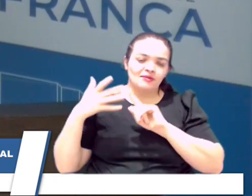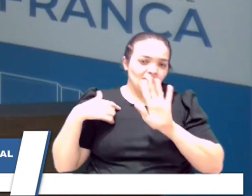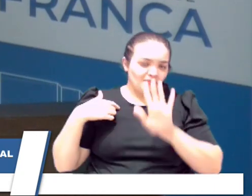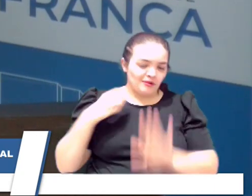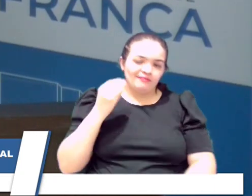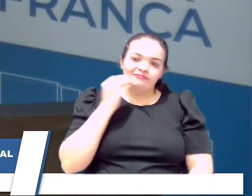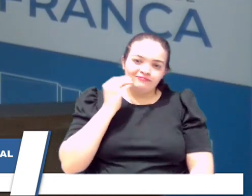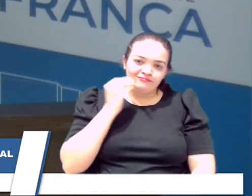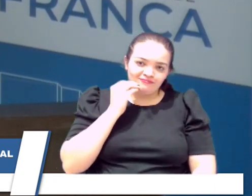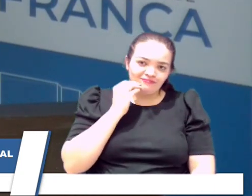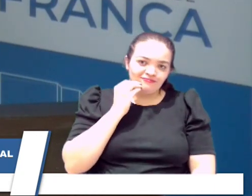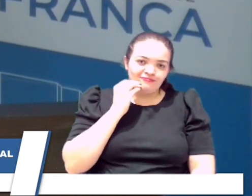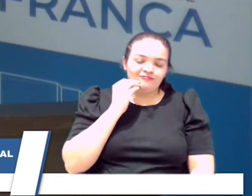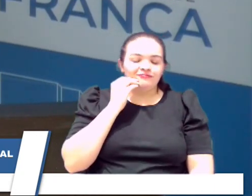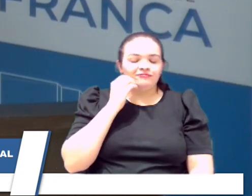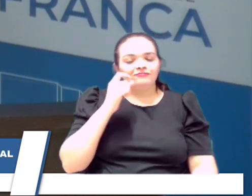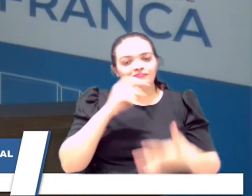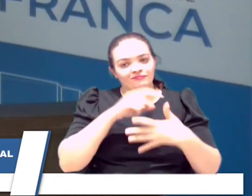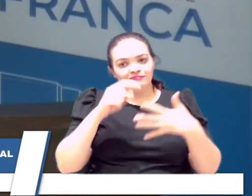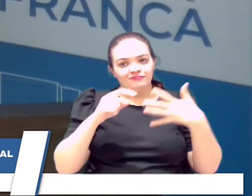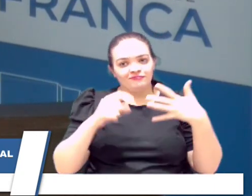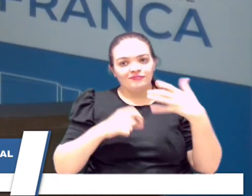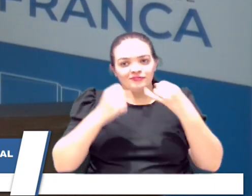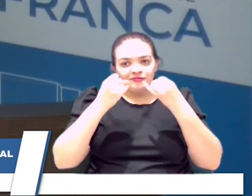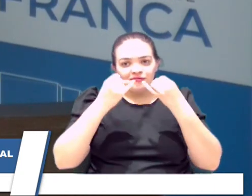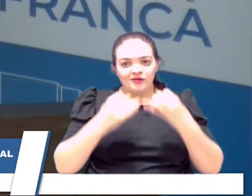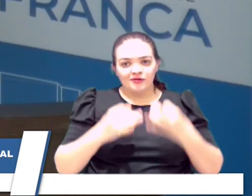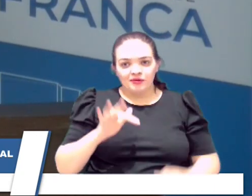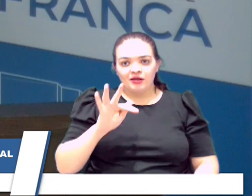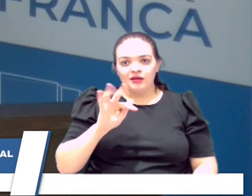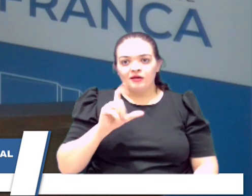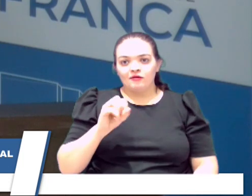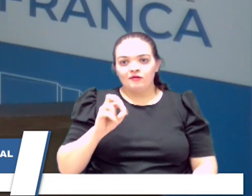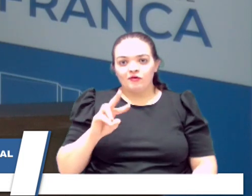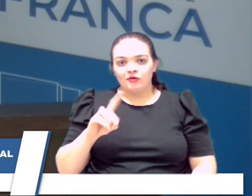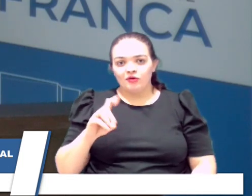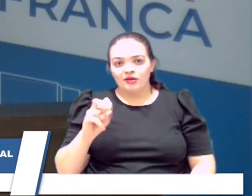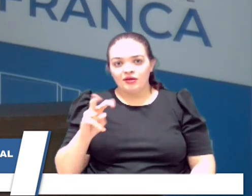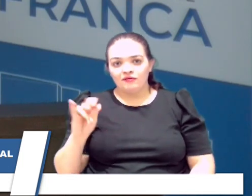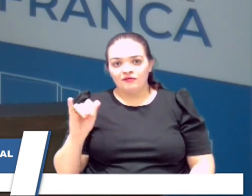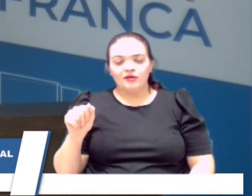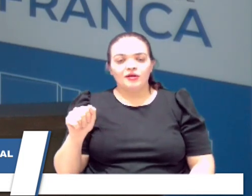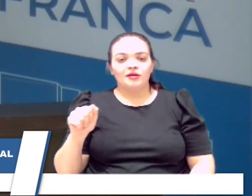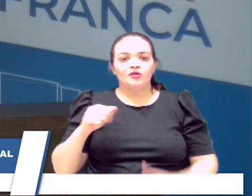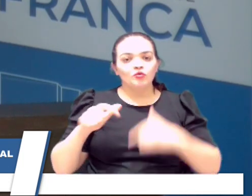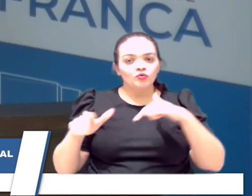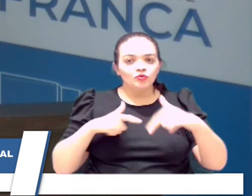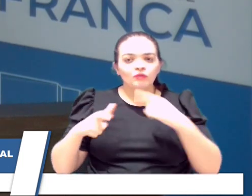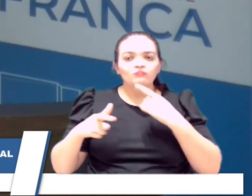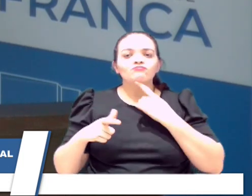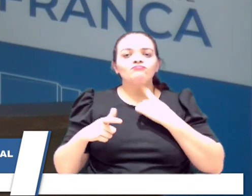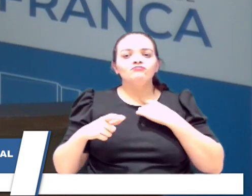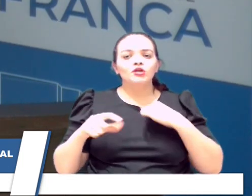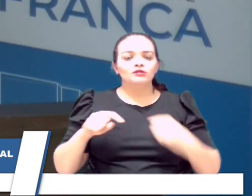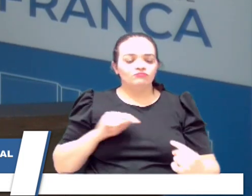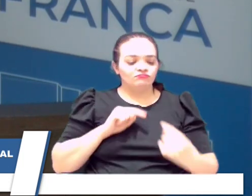tentar explanar um pouquinho da Flor da Vida, do trabalho, das nossas vontades, dos nossos ideais.